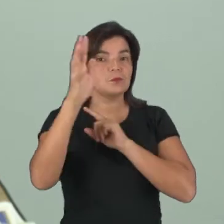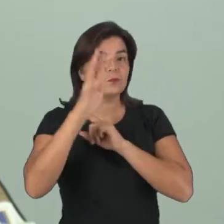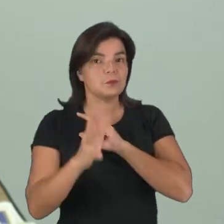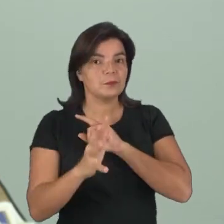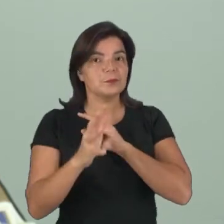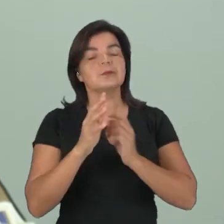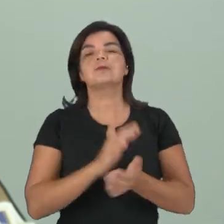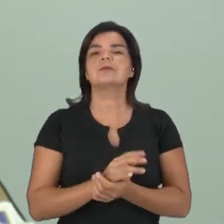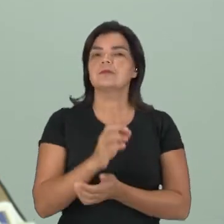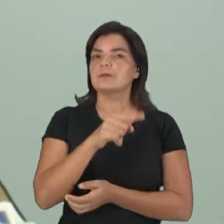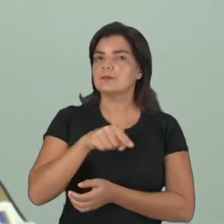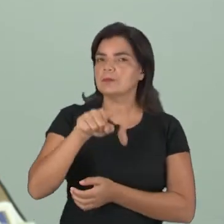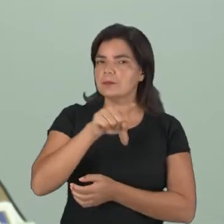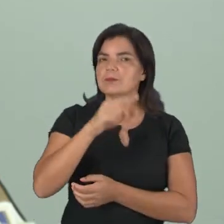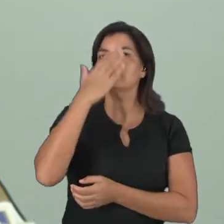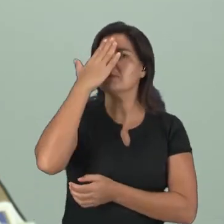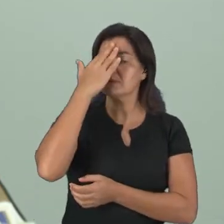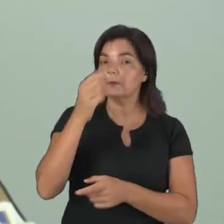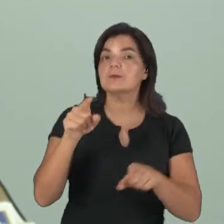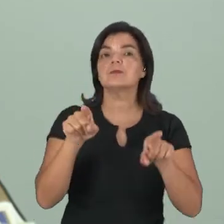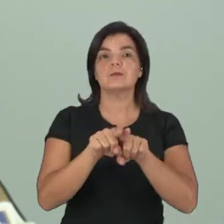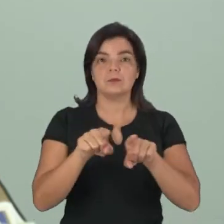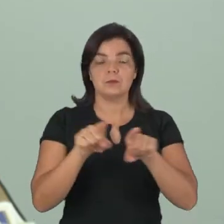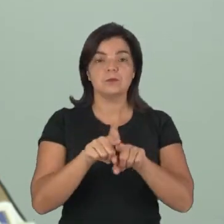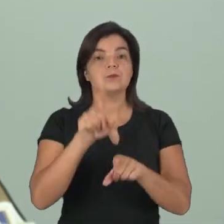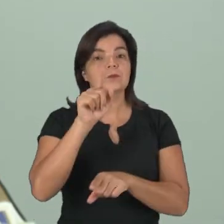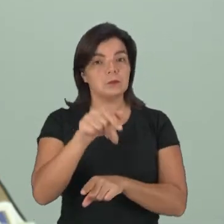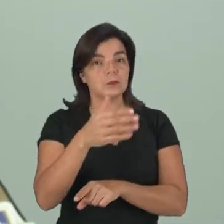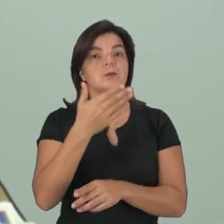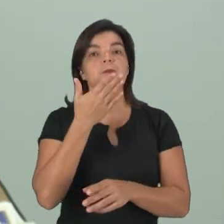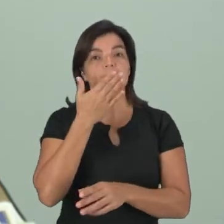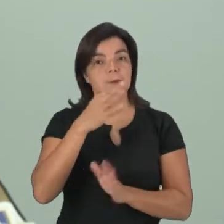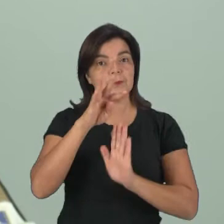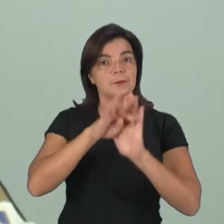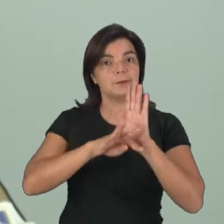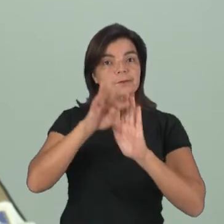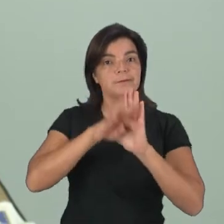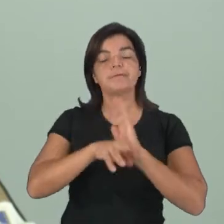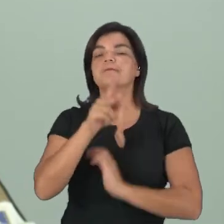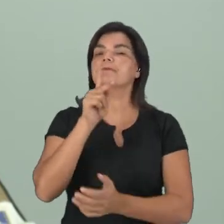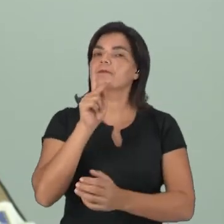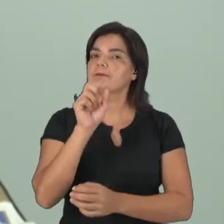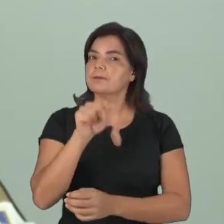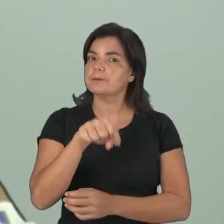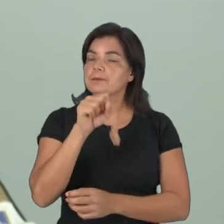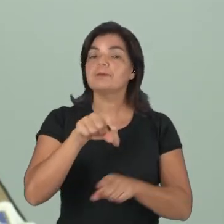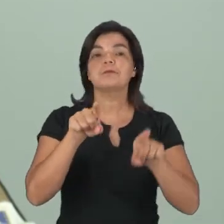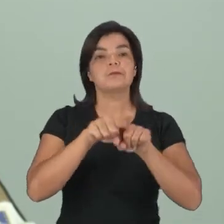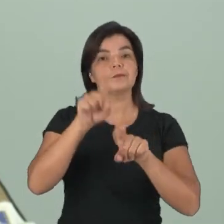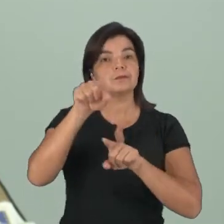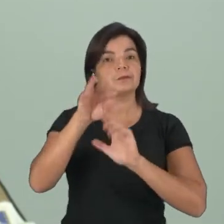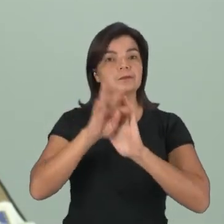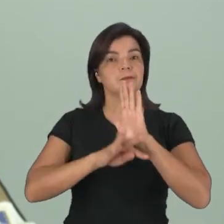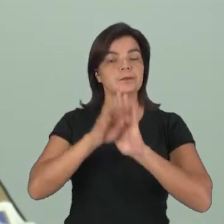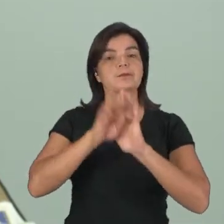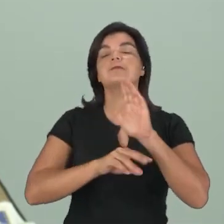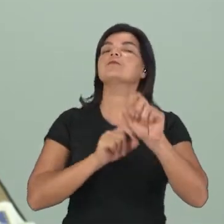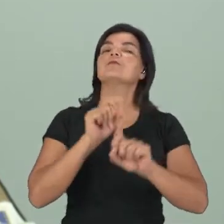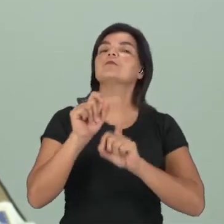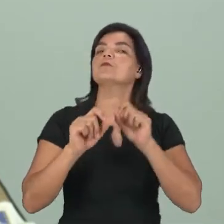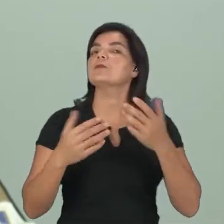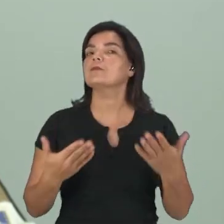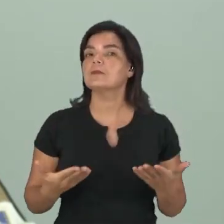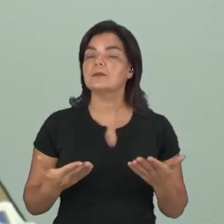as promoções você sabia que isso também é um tipo de texto Isso mesmo são textos que